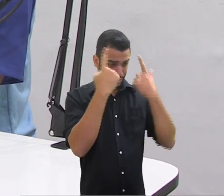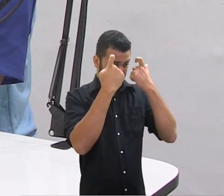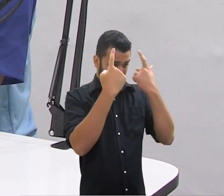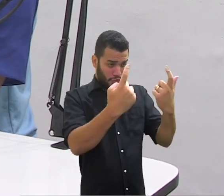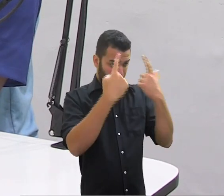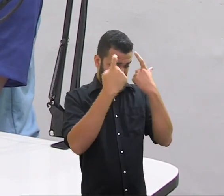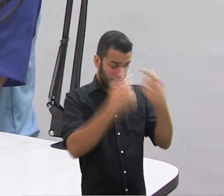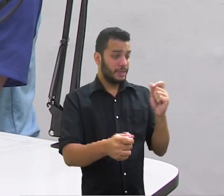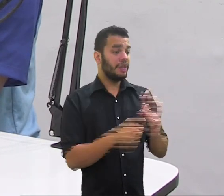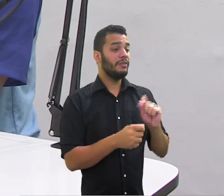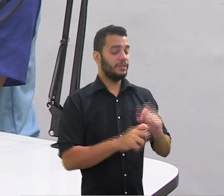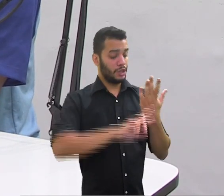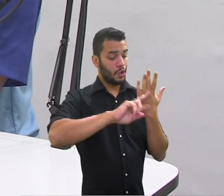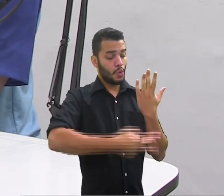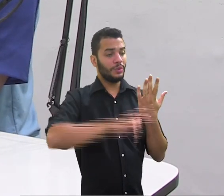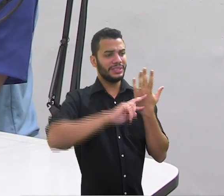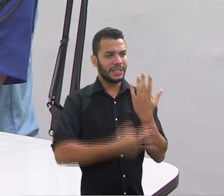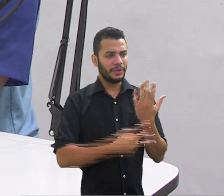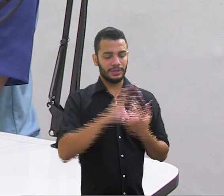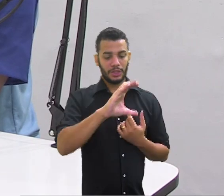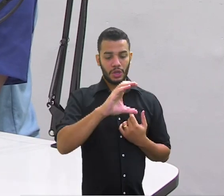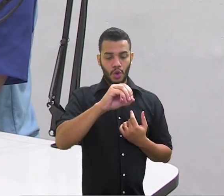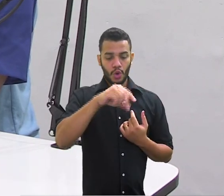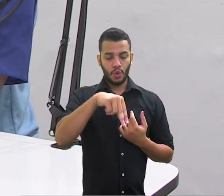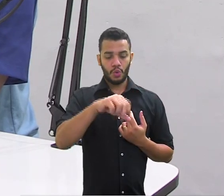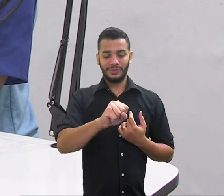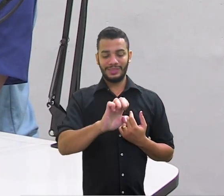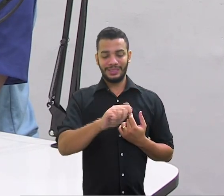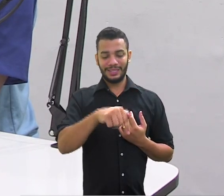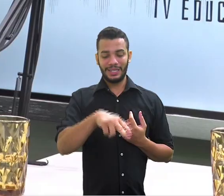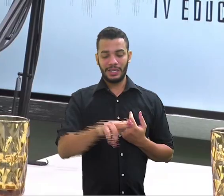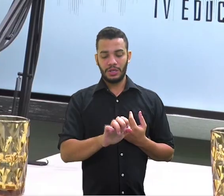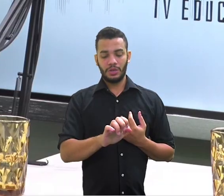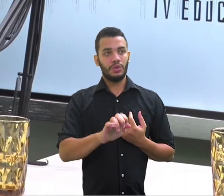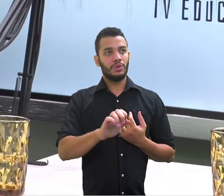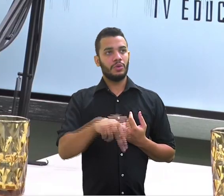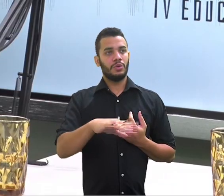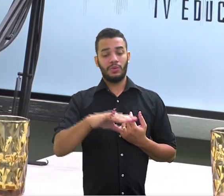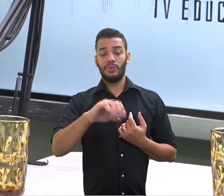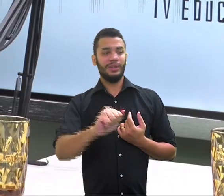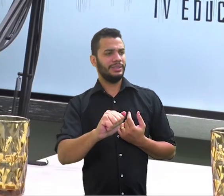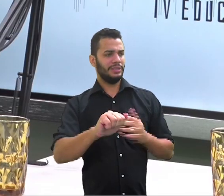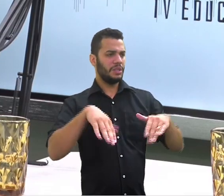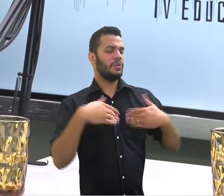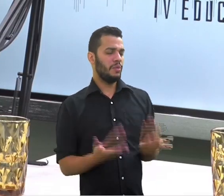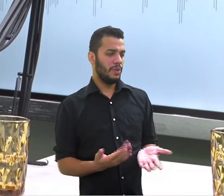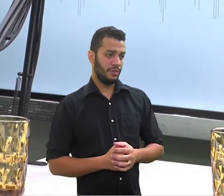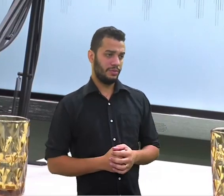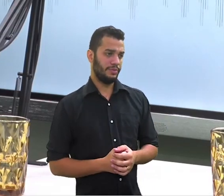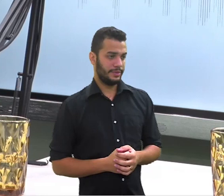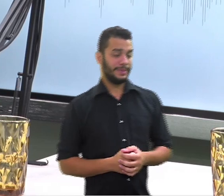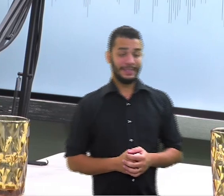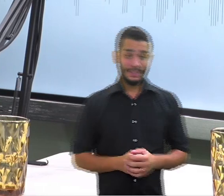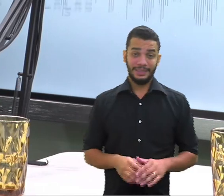violência contra o professor, diretor, funcionário público ou mesmo colega? São inúmeras. Nós temos centenas